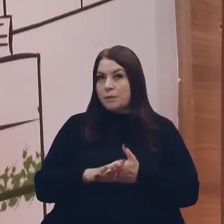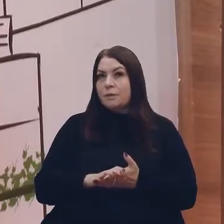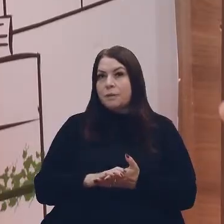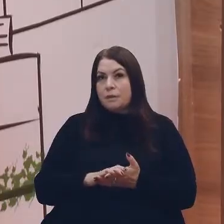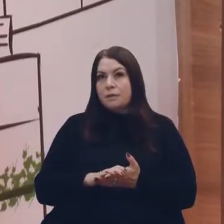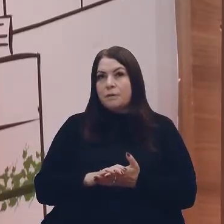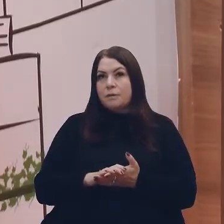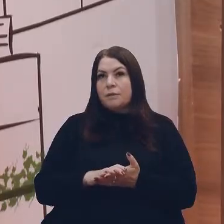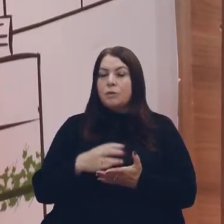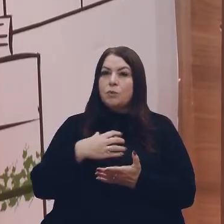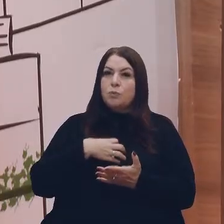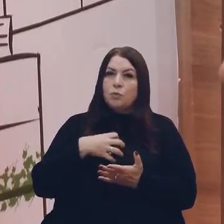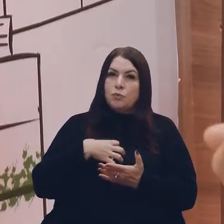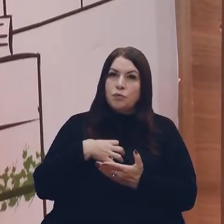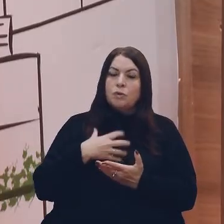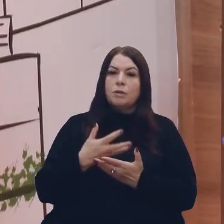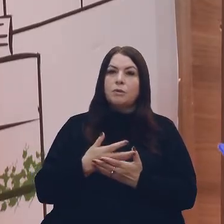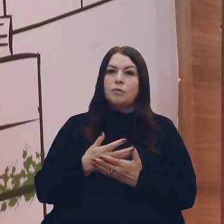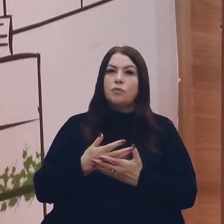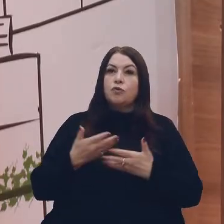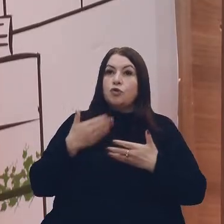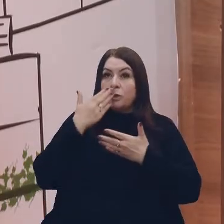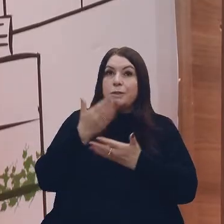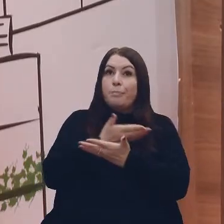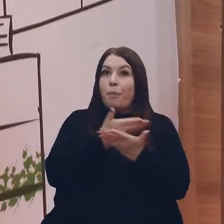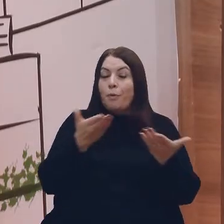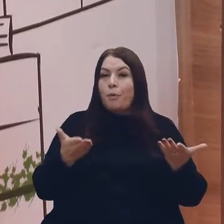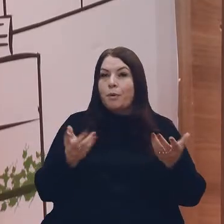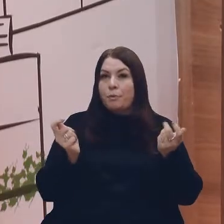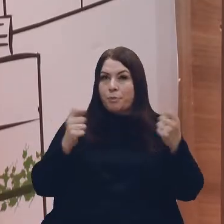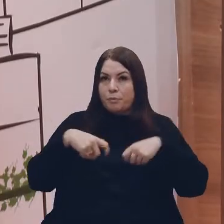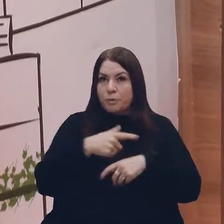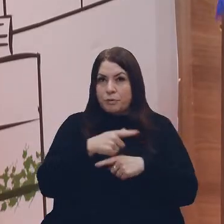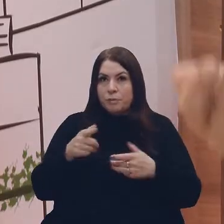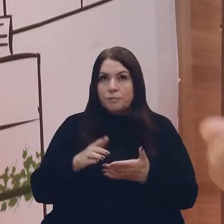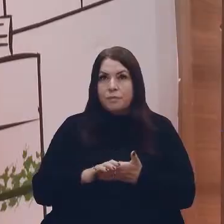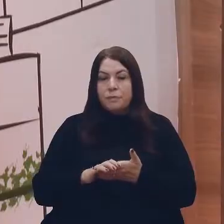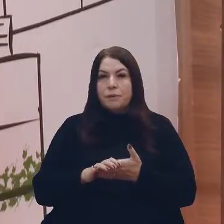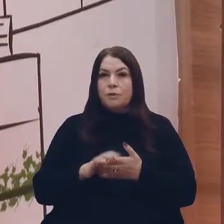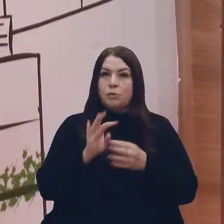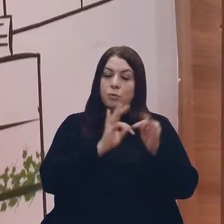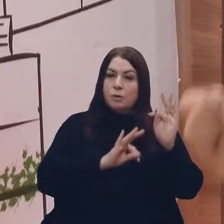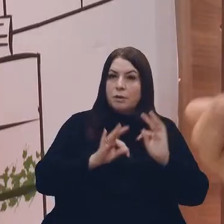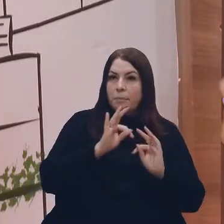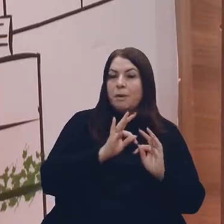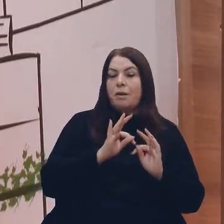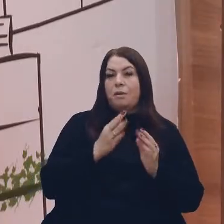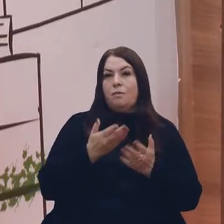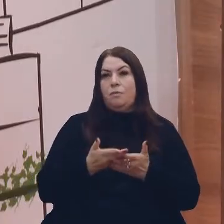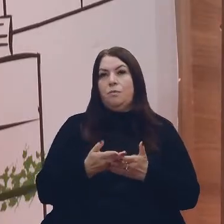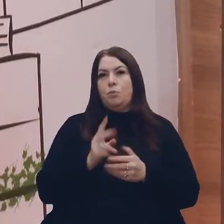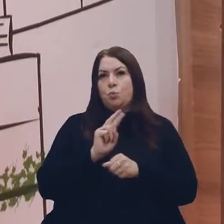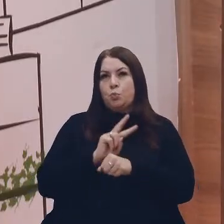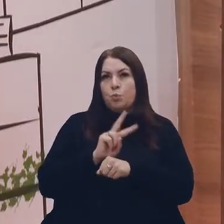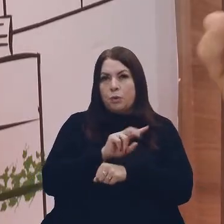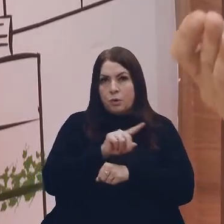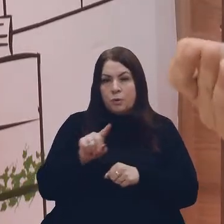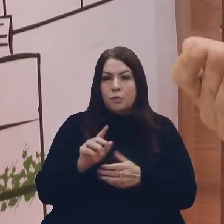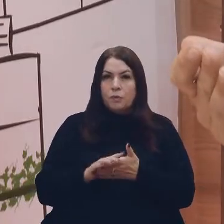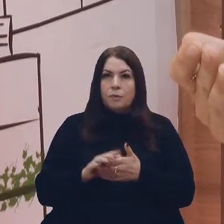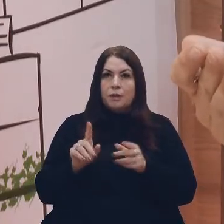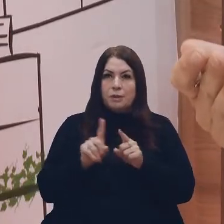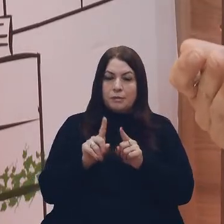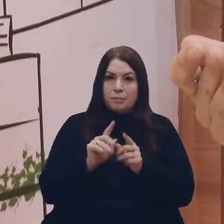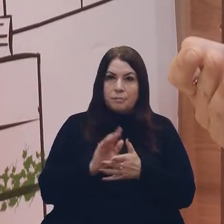né? Então, assim, era uma forma de expor também a possibilidade do tratamento, desse cuidado, né?